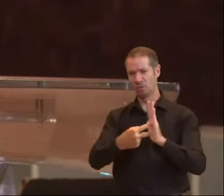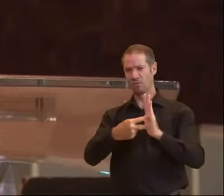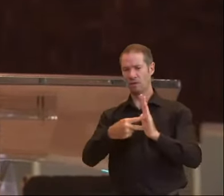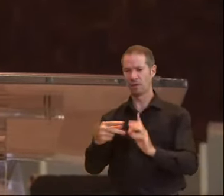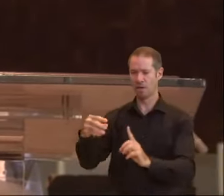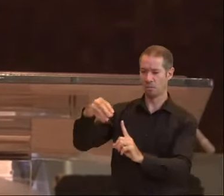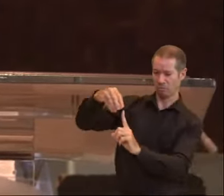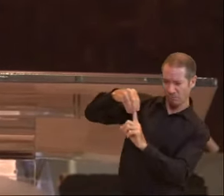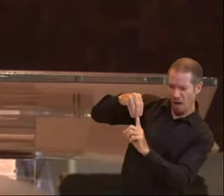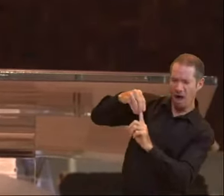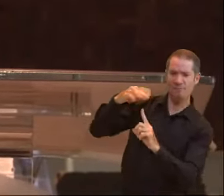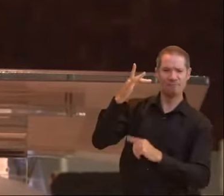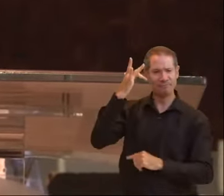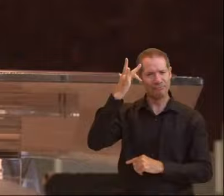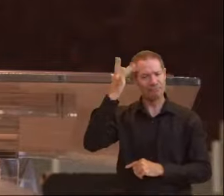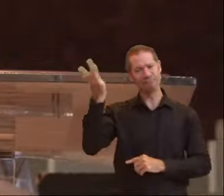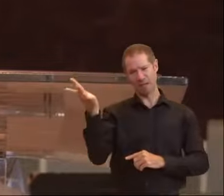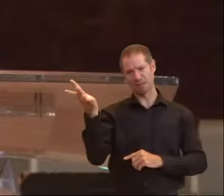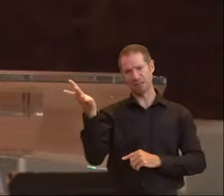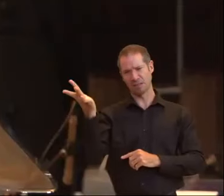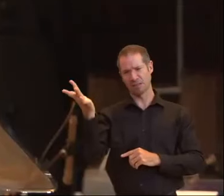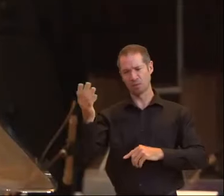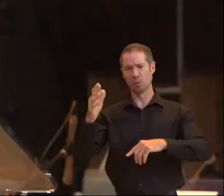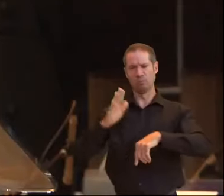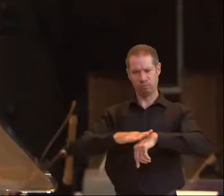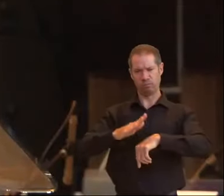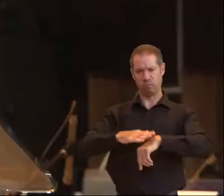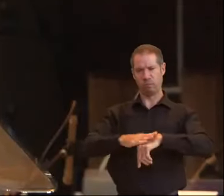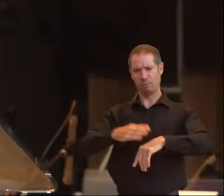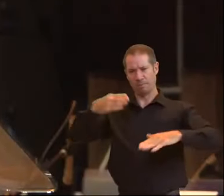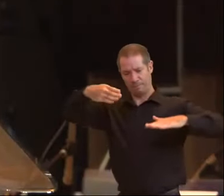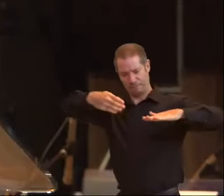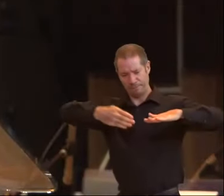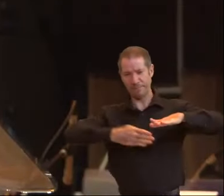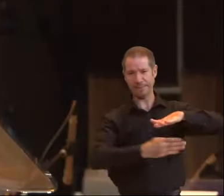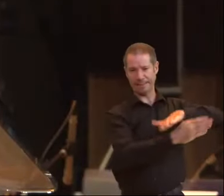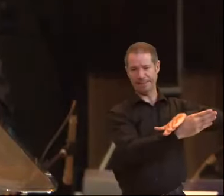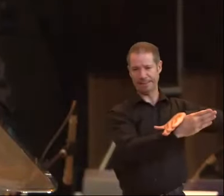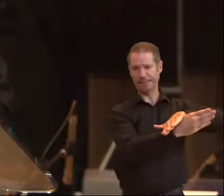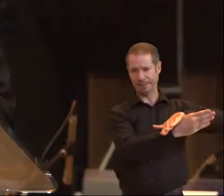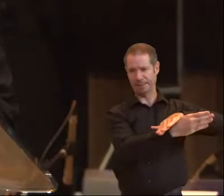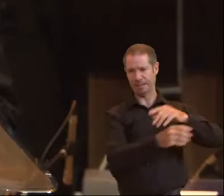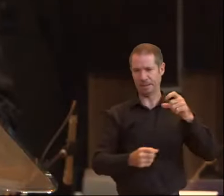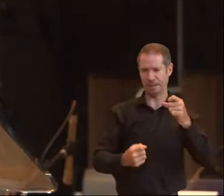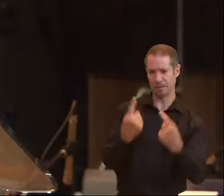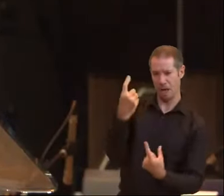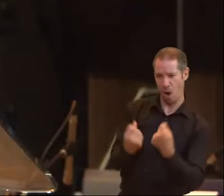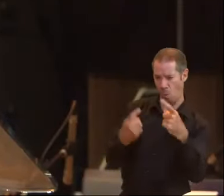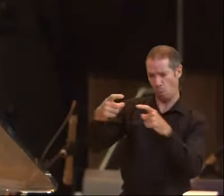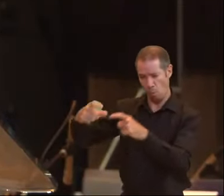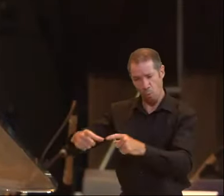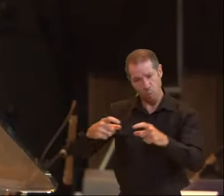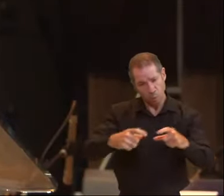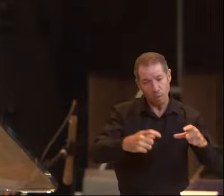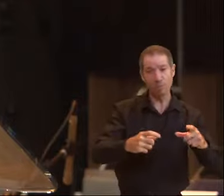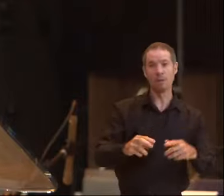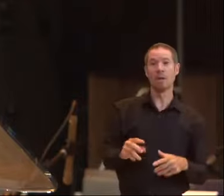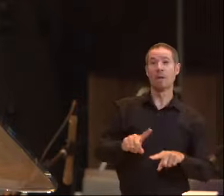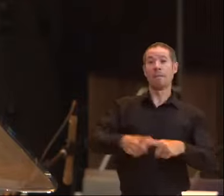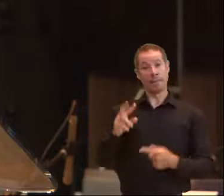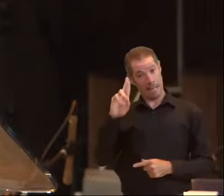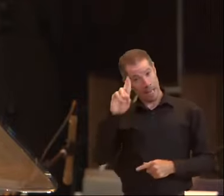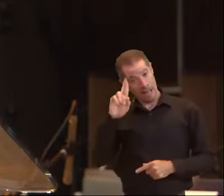elemento facilitador para você adentrar, estar em algum lugar. Mas a razão